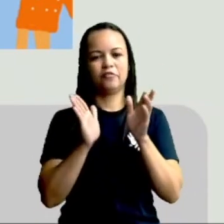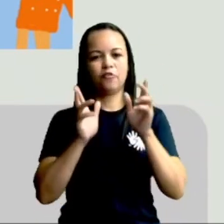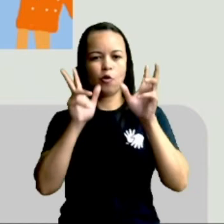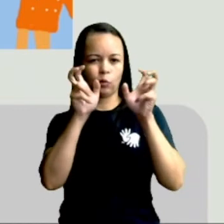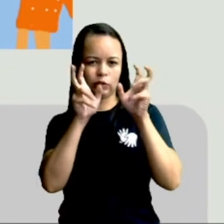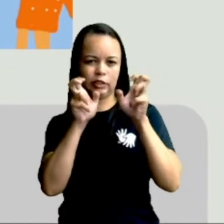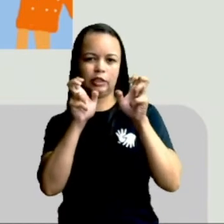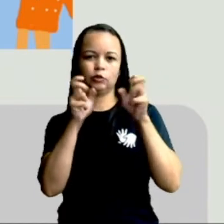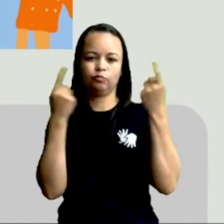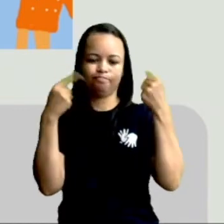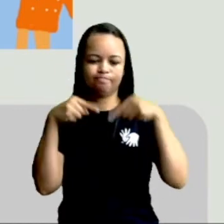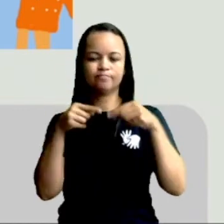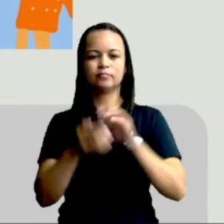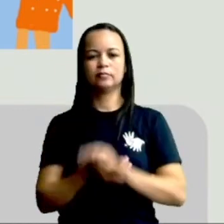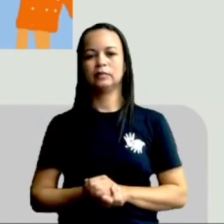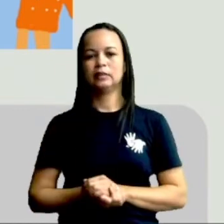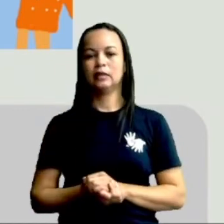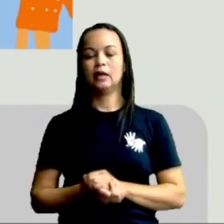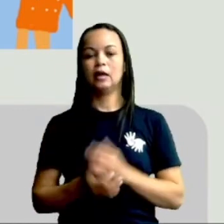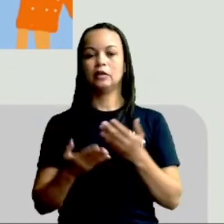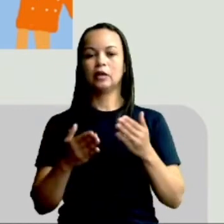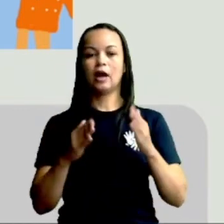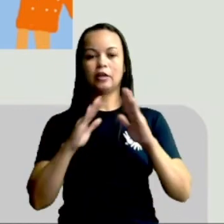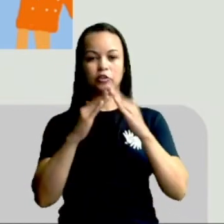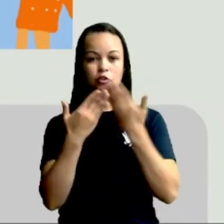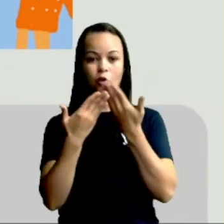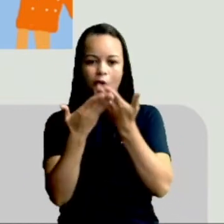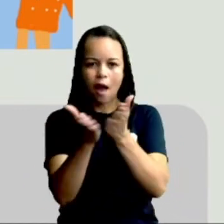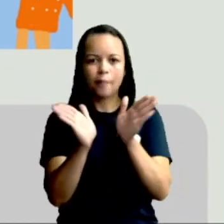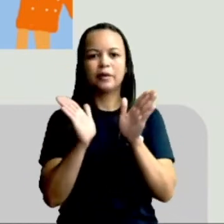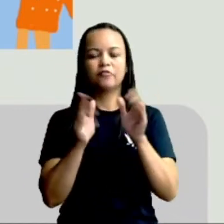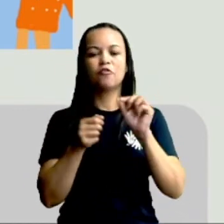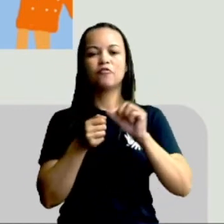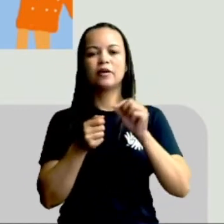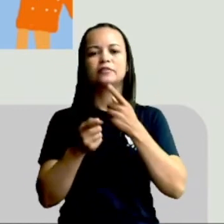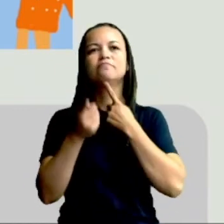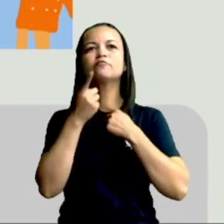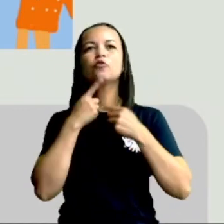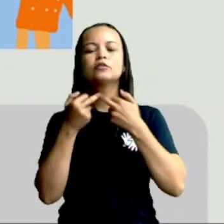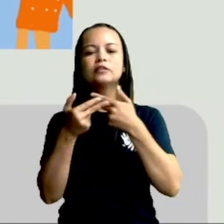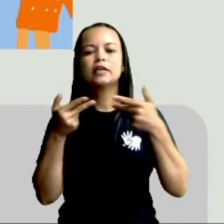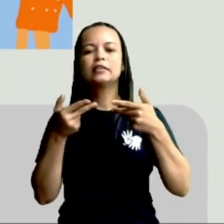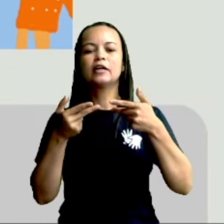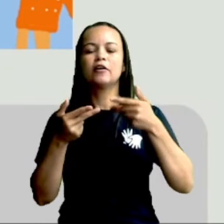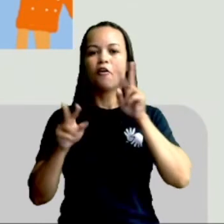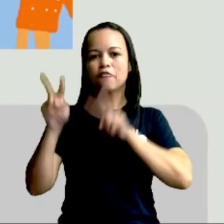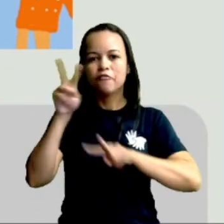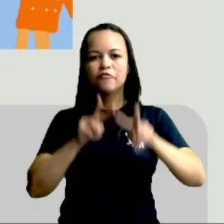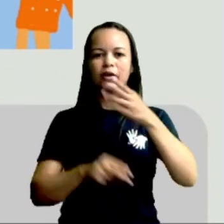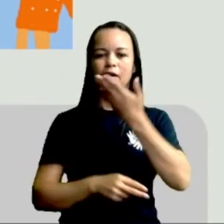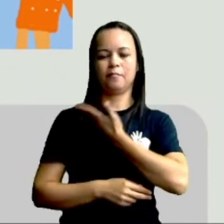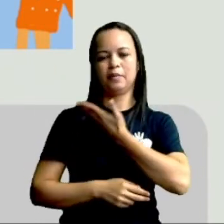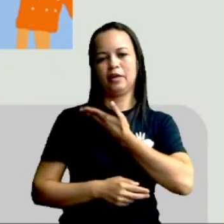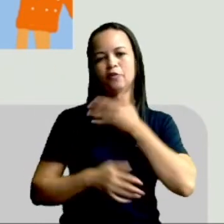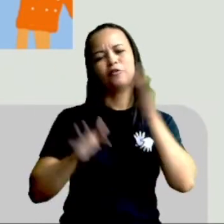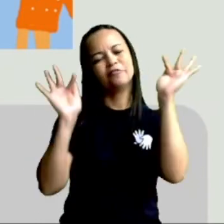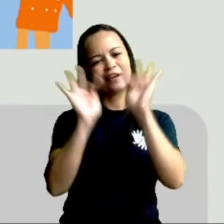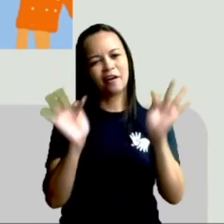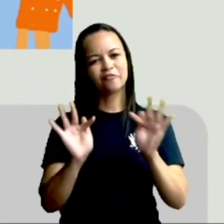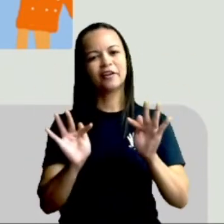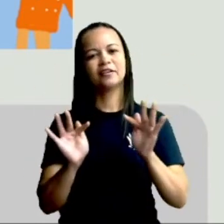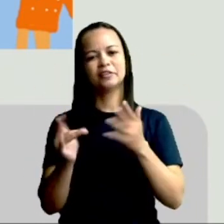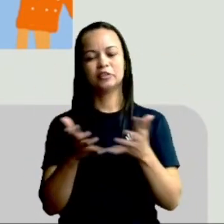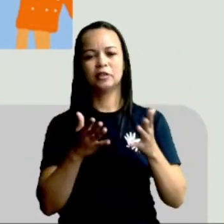que legal, gente. Quando a minha escola abrir, vou fazer uma coisa que muito quis, rever os meus amigos e ficar feliz. Quando a minha